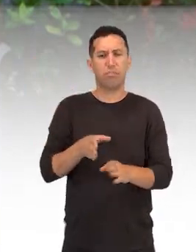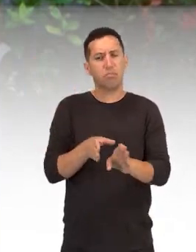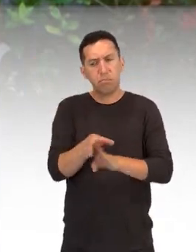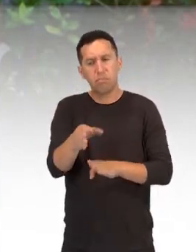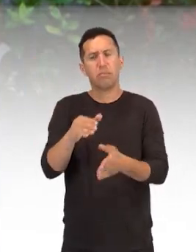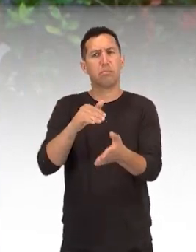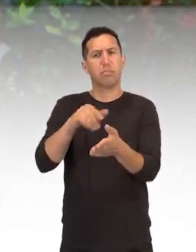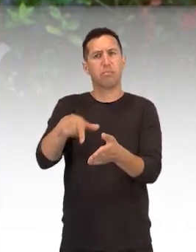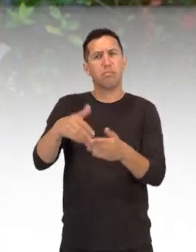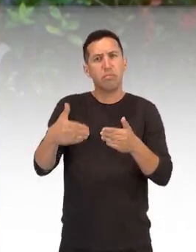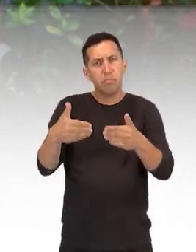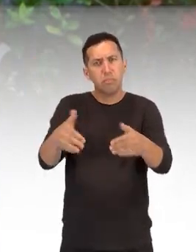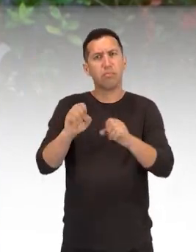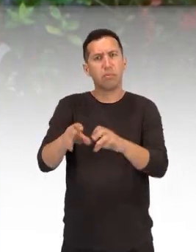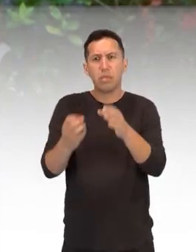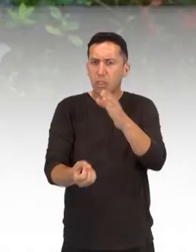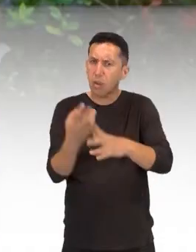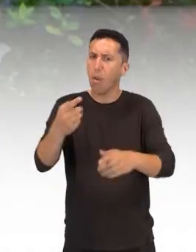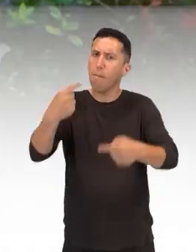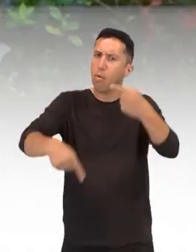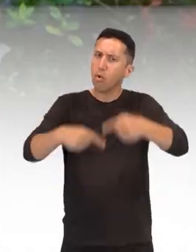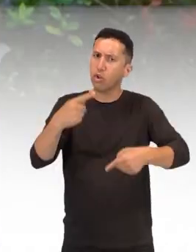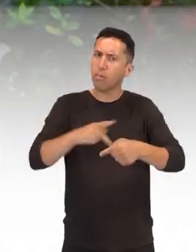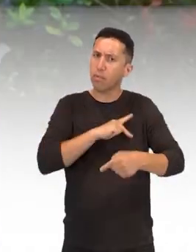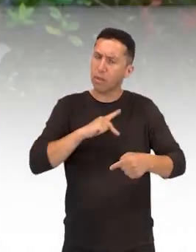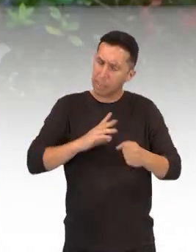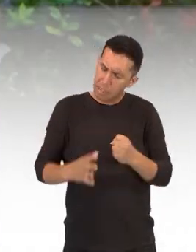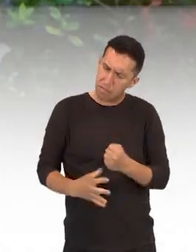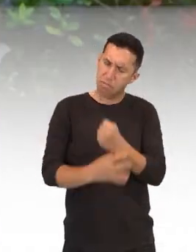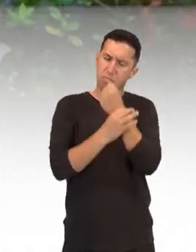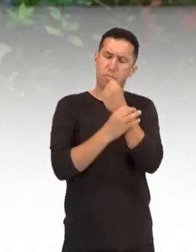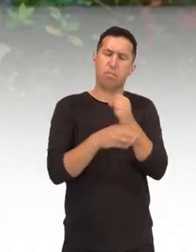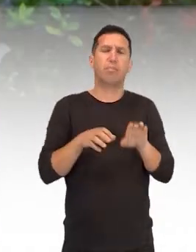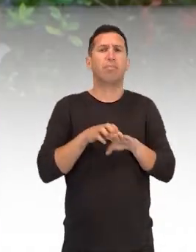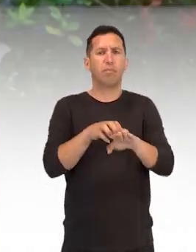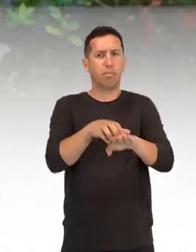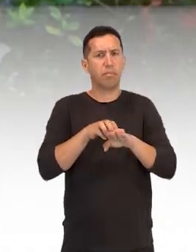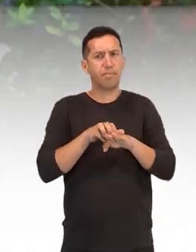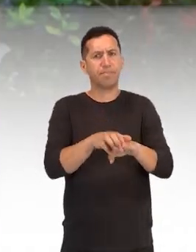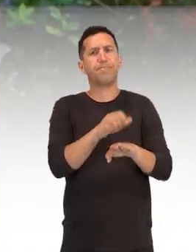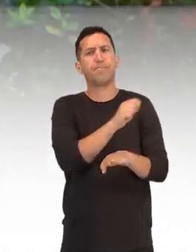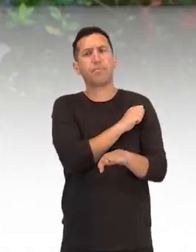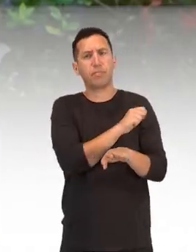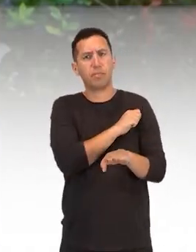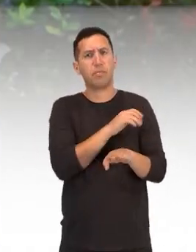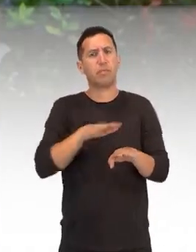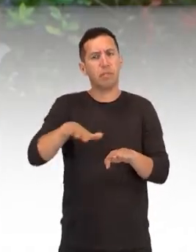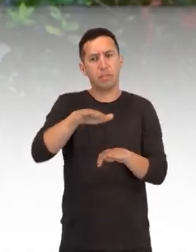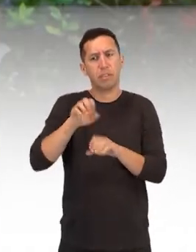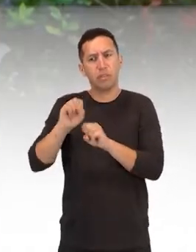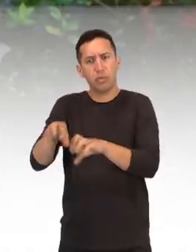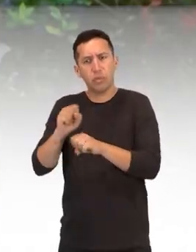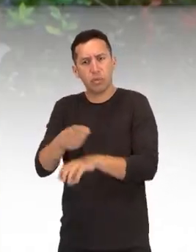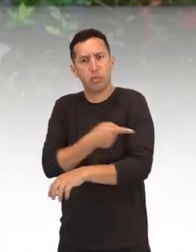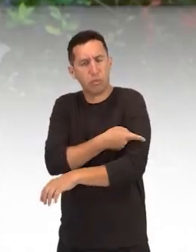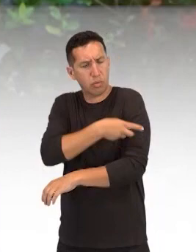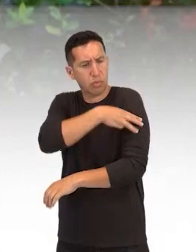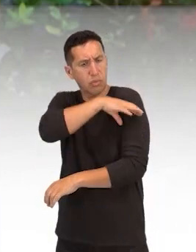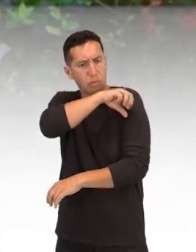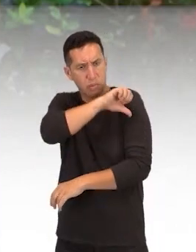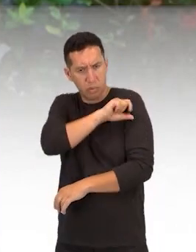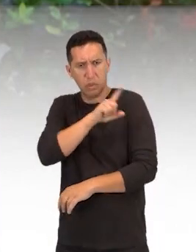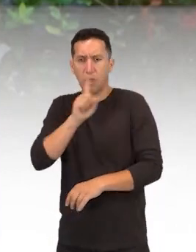que o Ministério da Educação elabore uma política pública para assegurar o transporte escolar aos alunos da educação